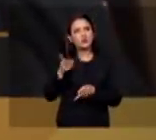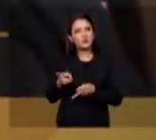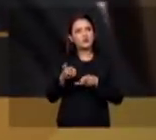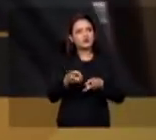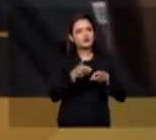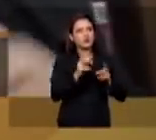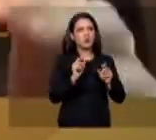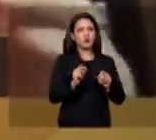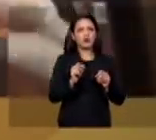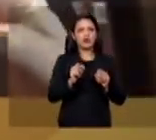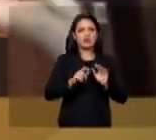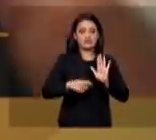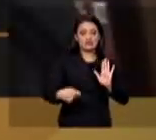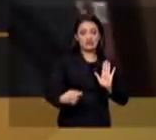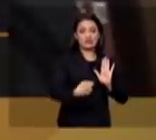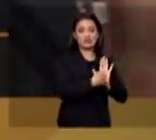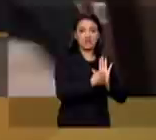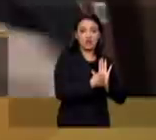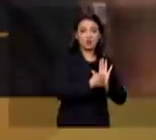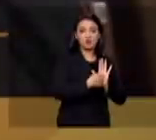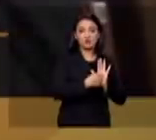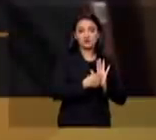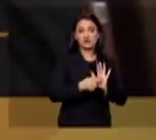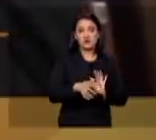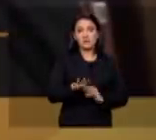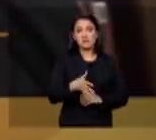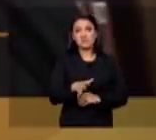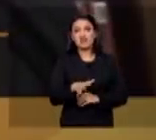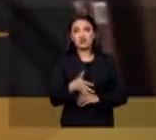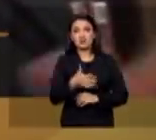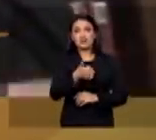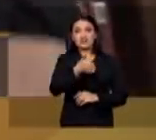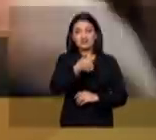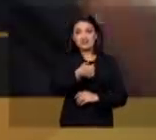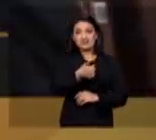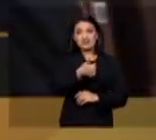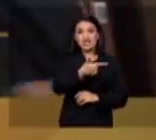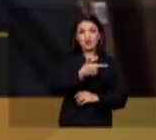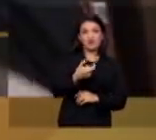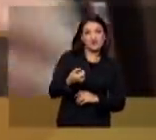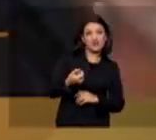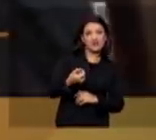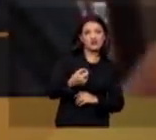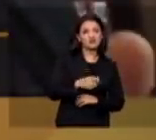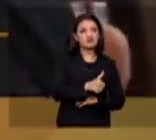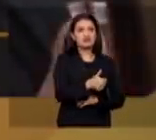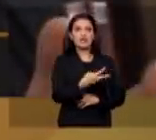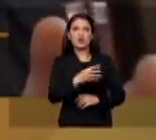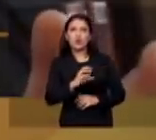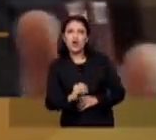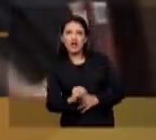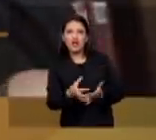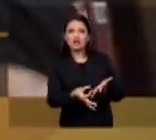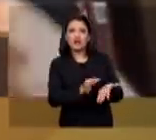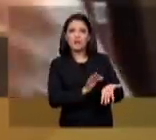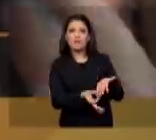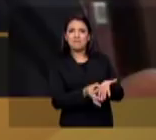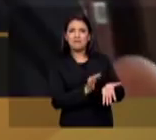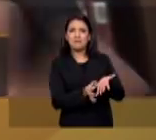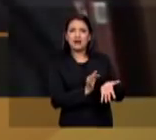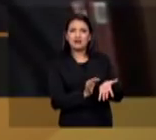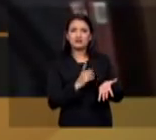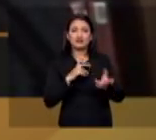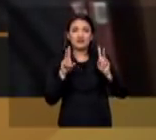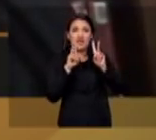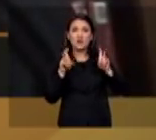as denúncias, em média, têm de 120 a 140 páginas, trazendo fatos extremamente complexos e que